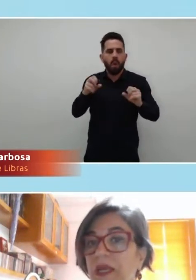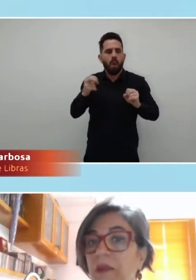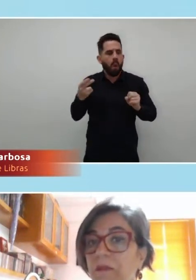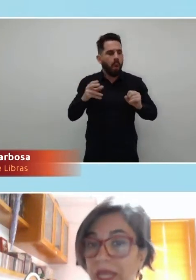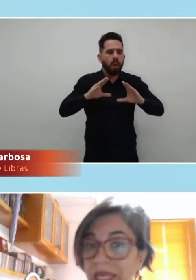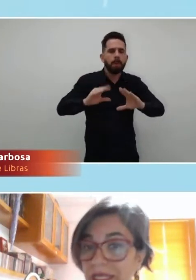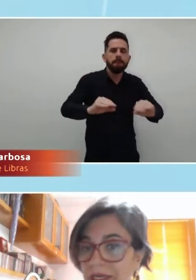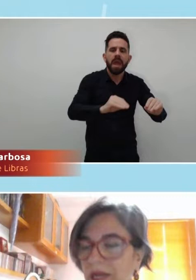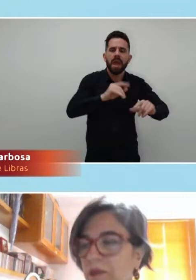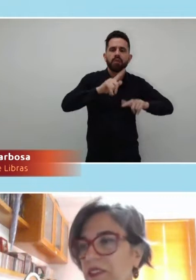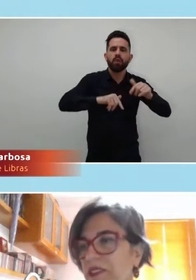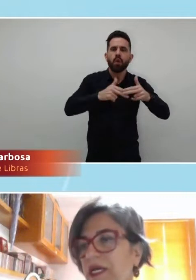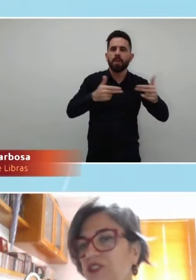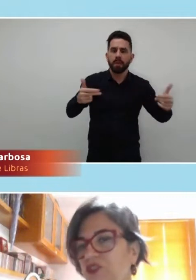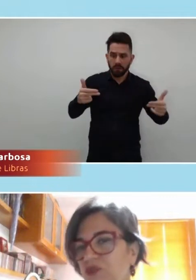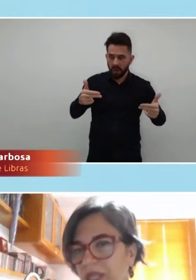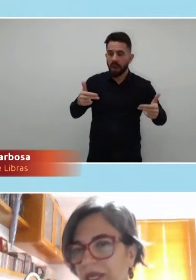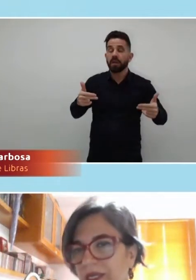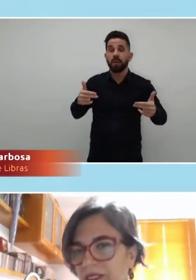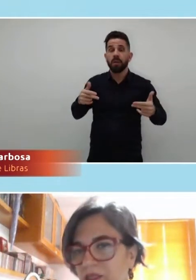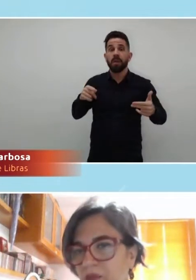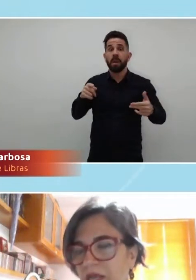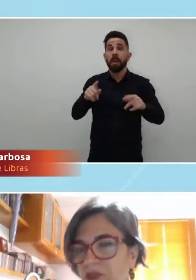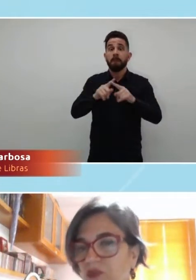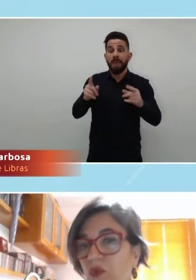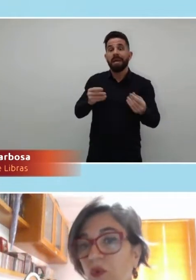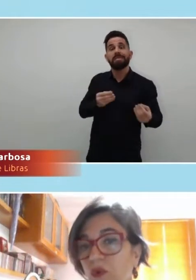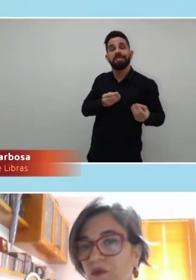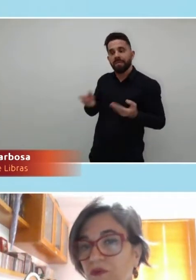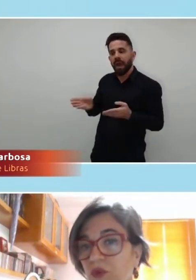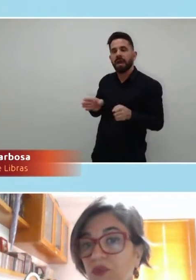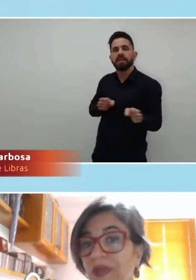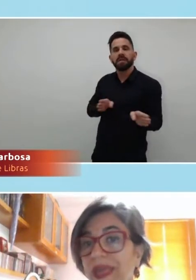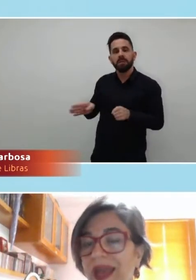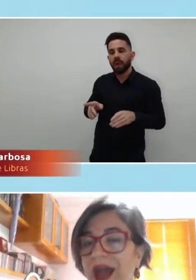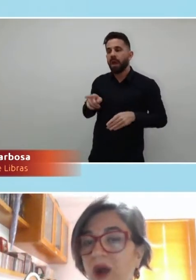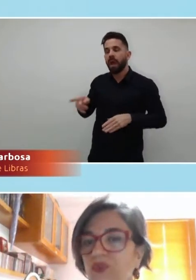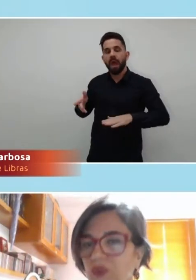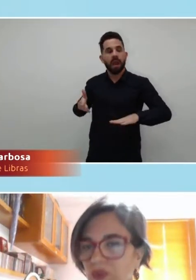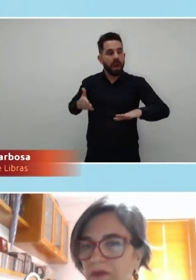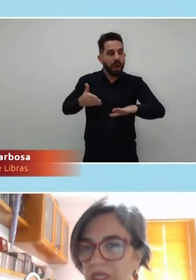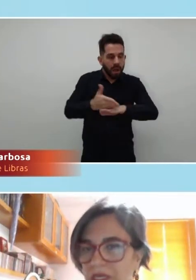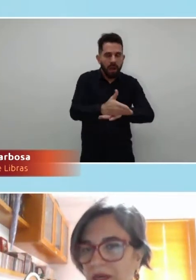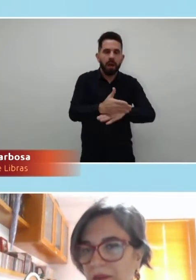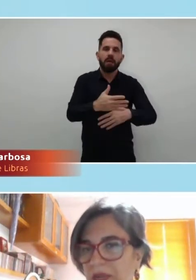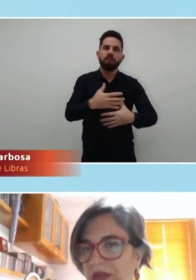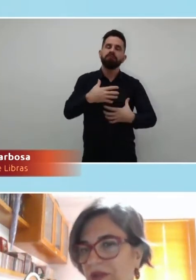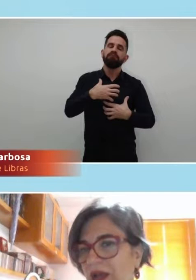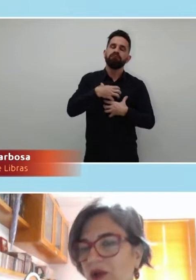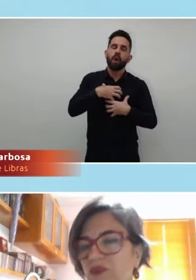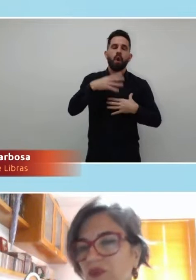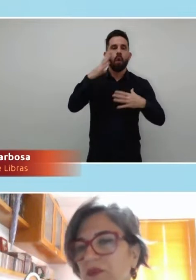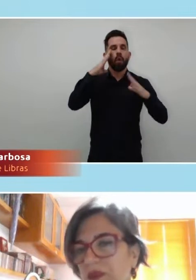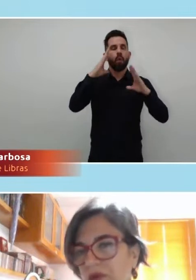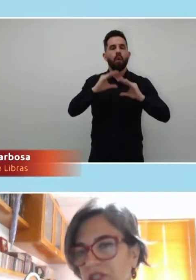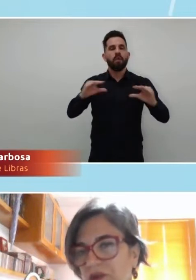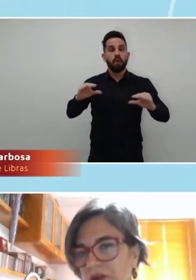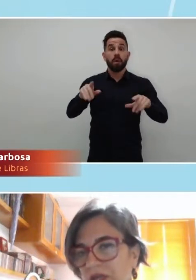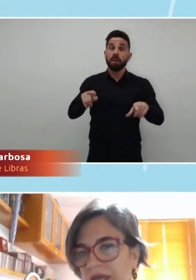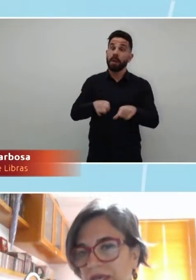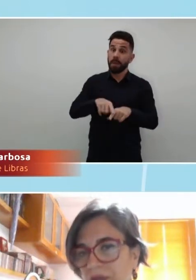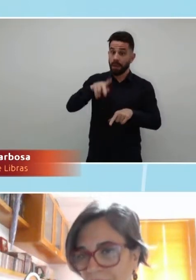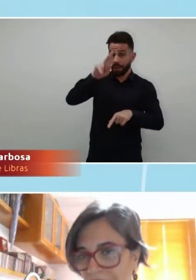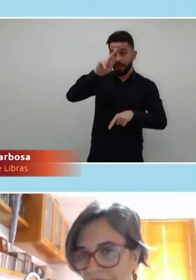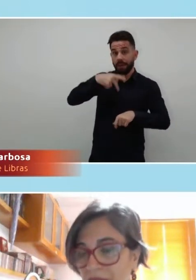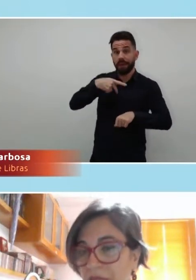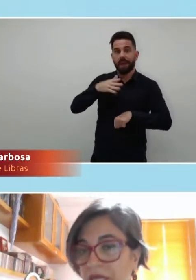ter plena capacidade de usar aquele espaço com conforto e autonomia. A palavra autonomia, eu acho que